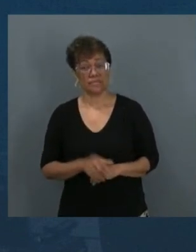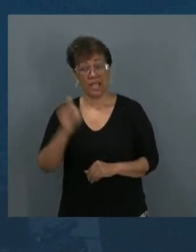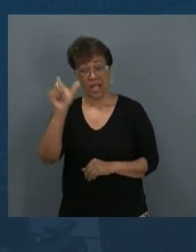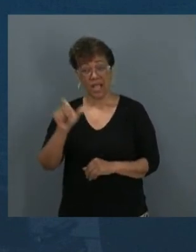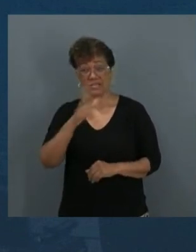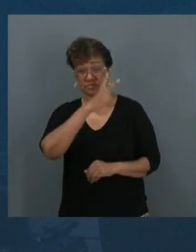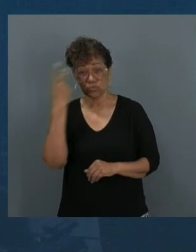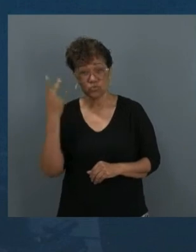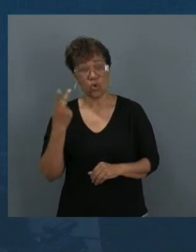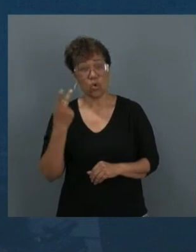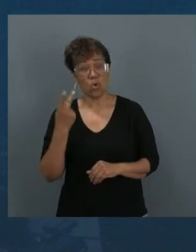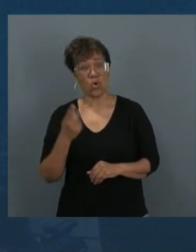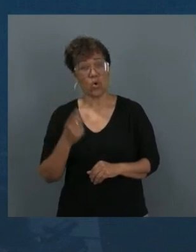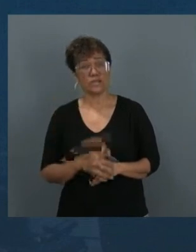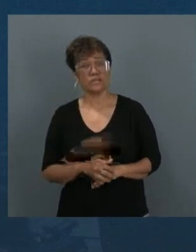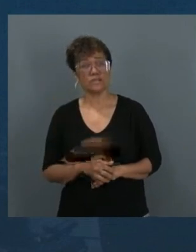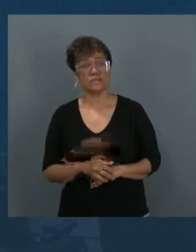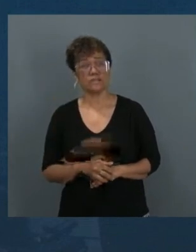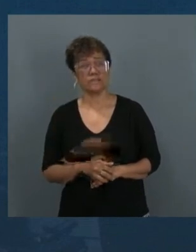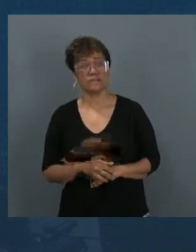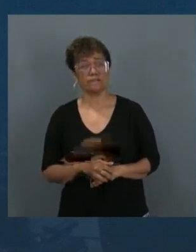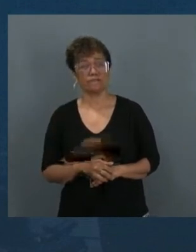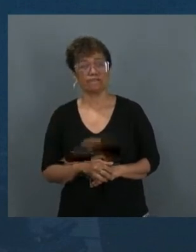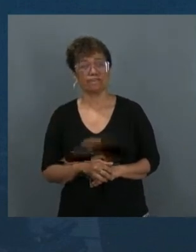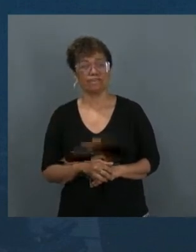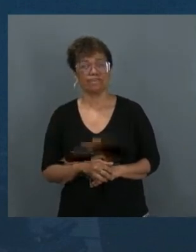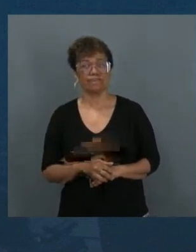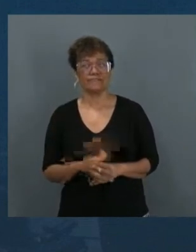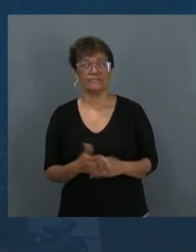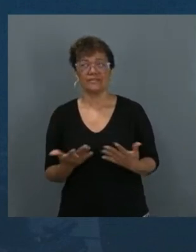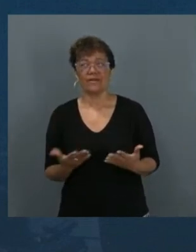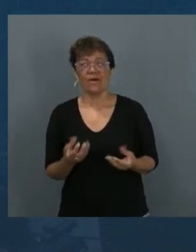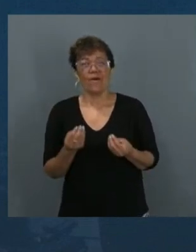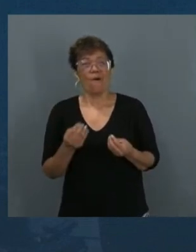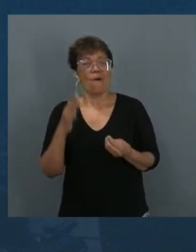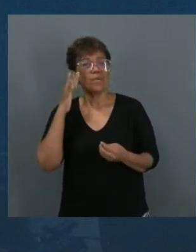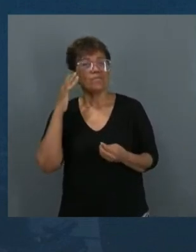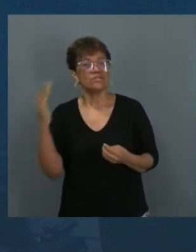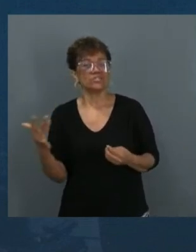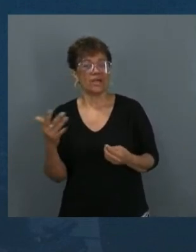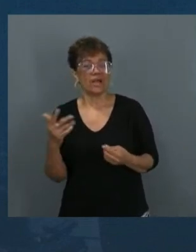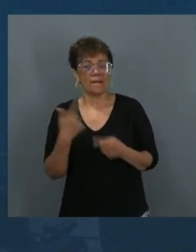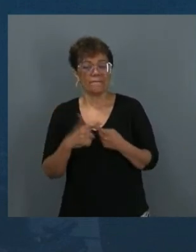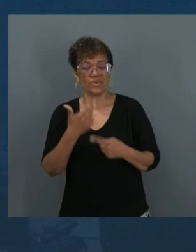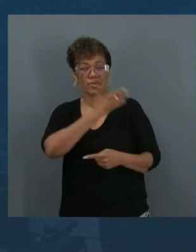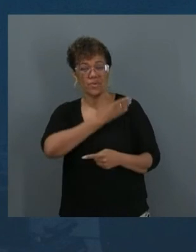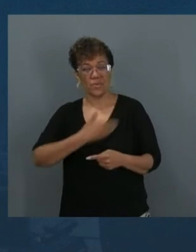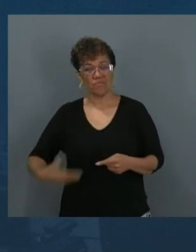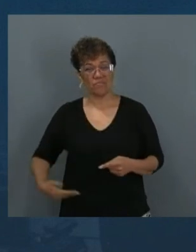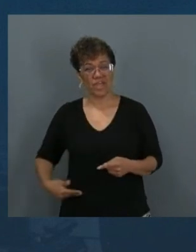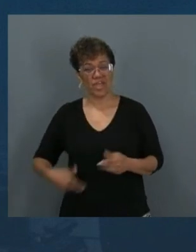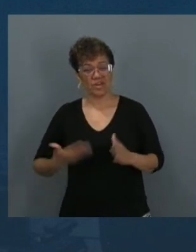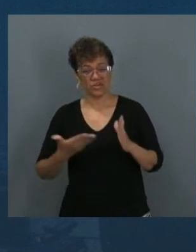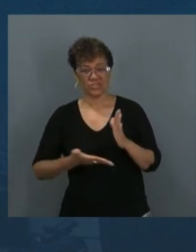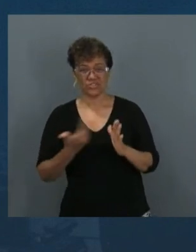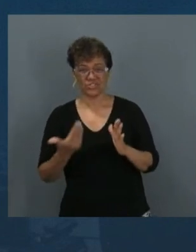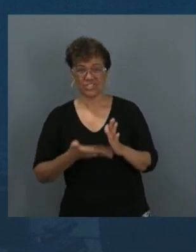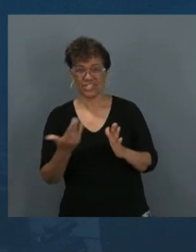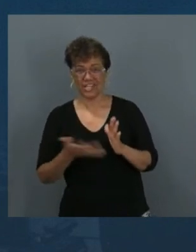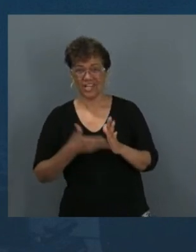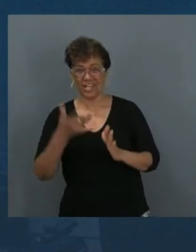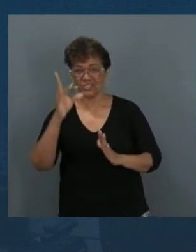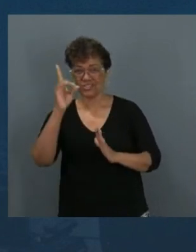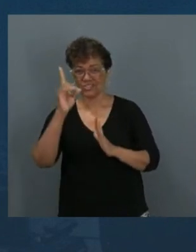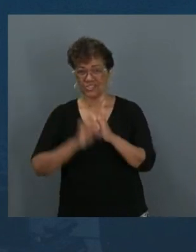pessoas é o inimaginável, que é o governo propor a retirada de direito dos